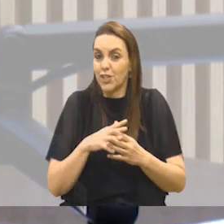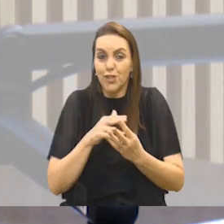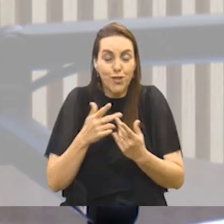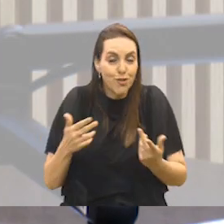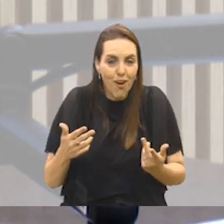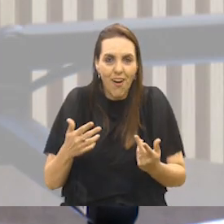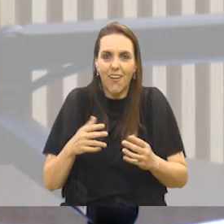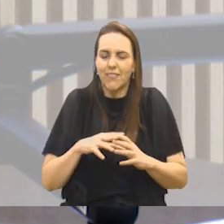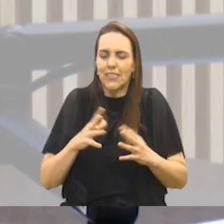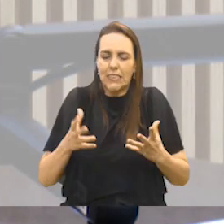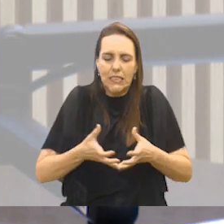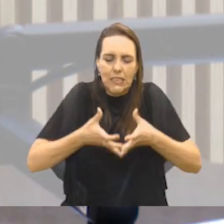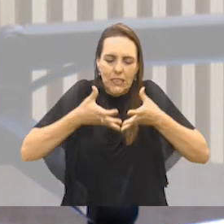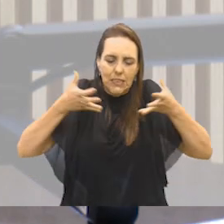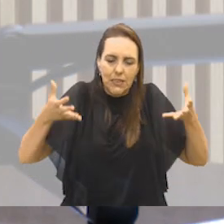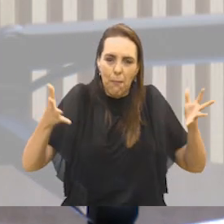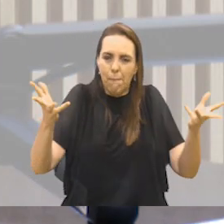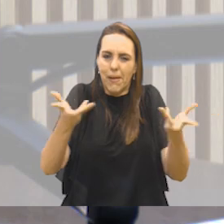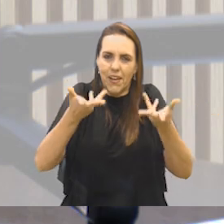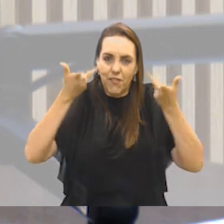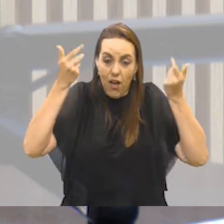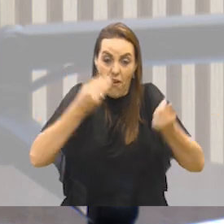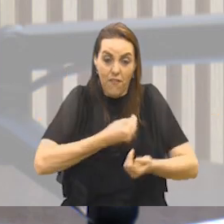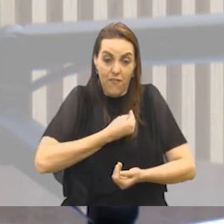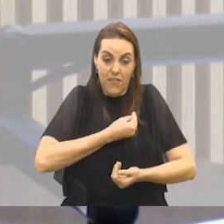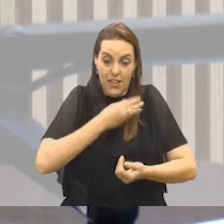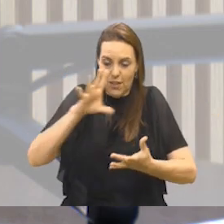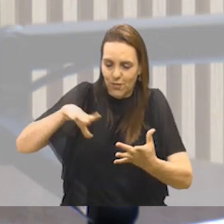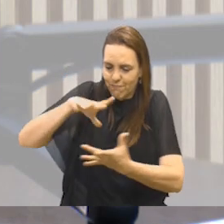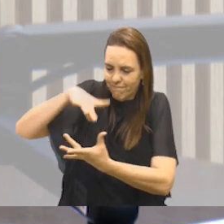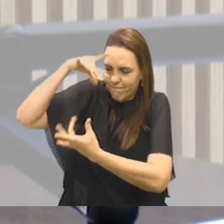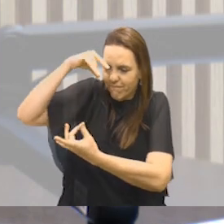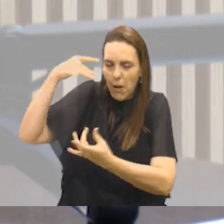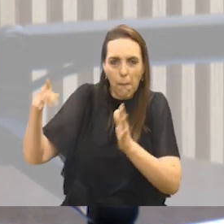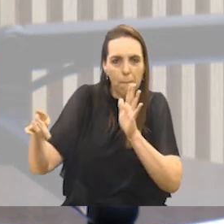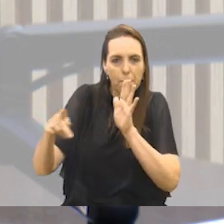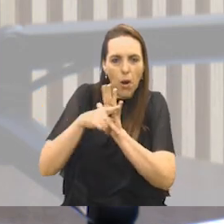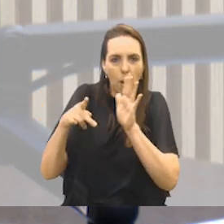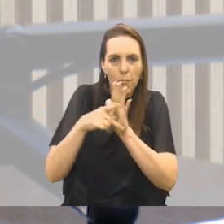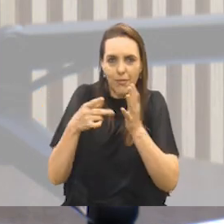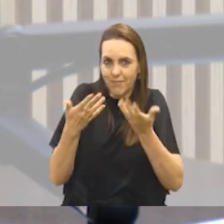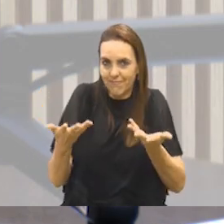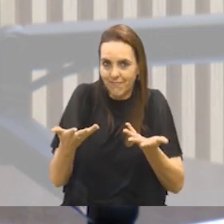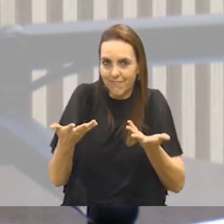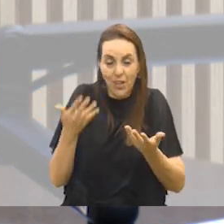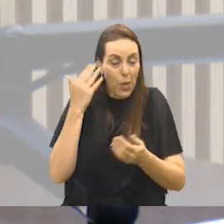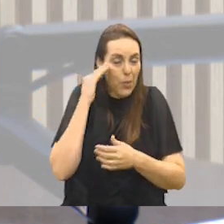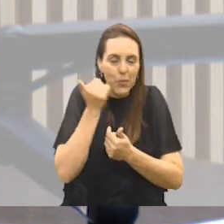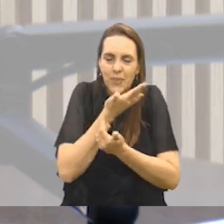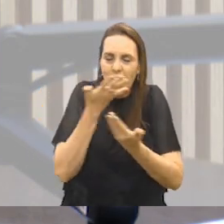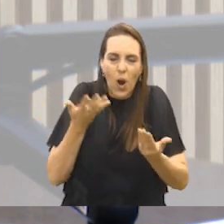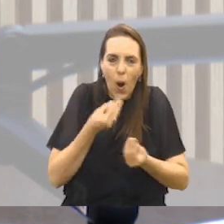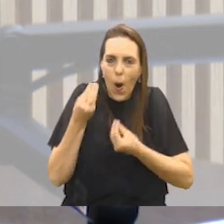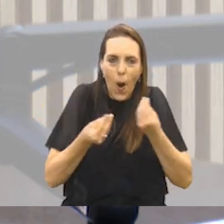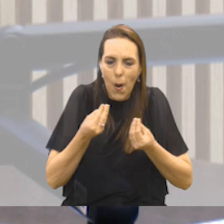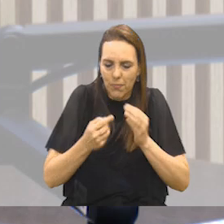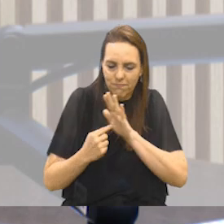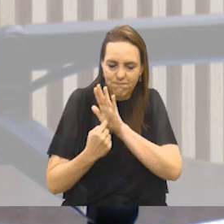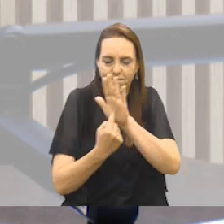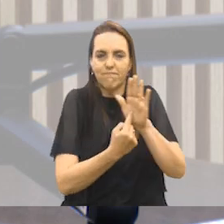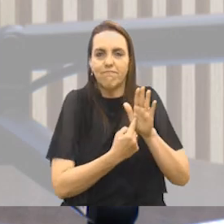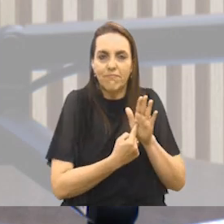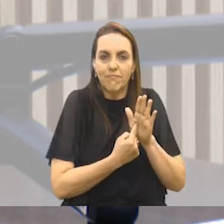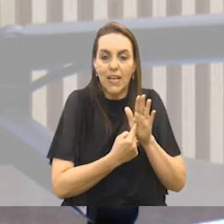condicionamentos. Você não vive para a grandiosidade daquilo que você realmente é. Você não tem a tua essência